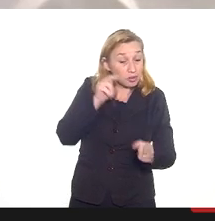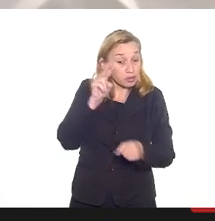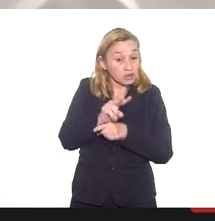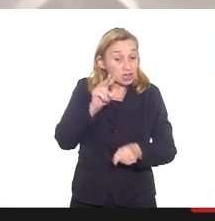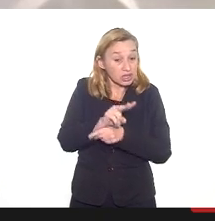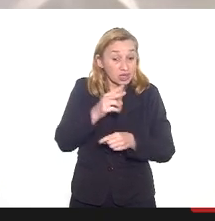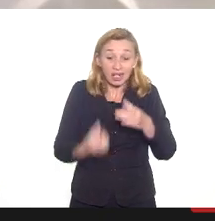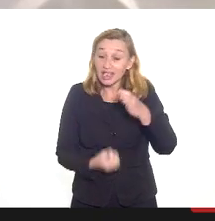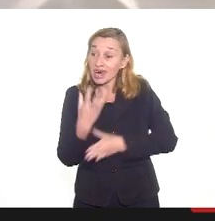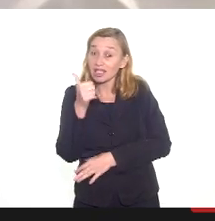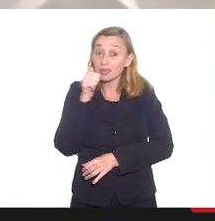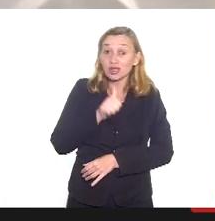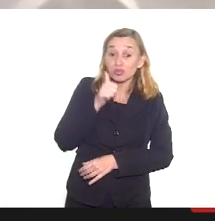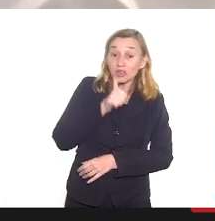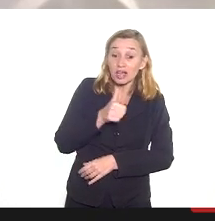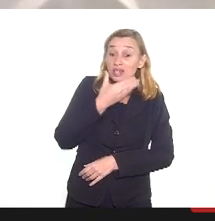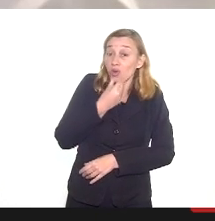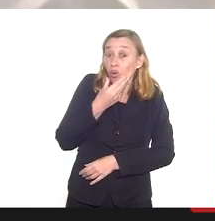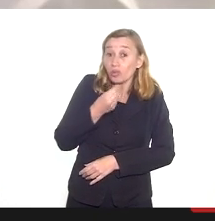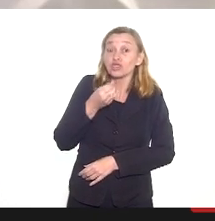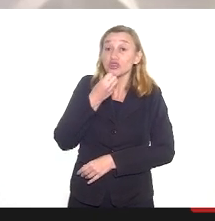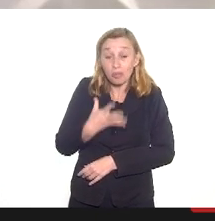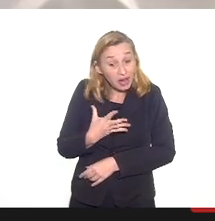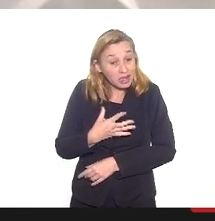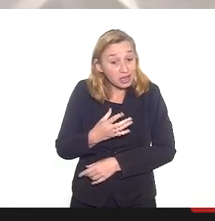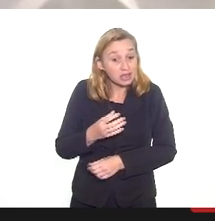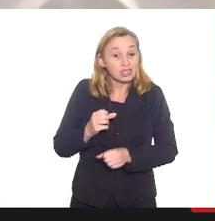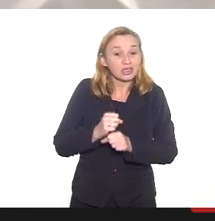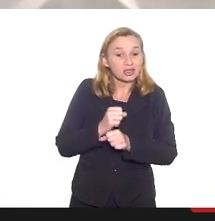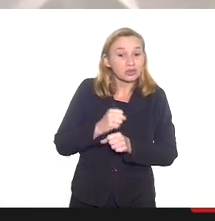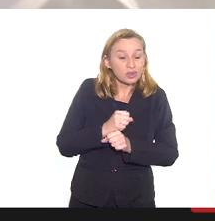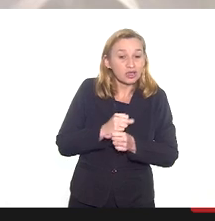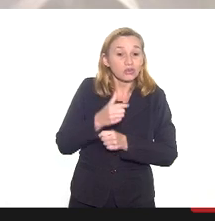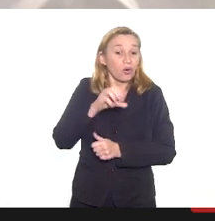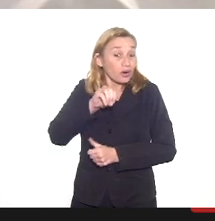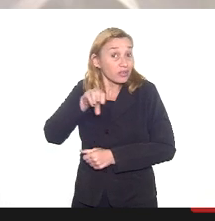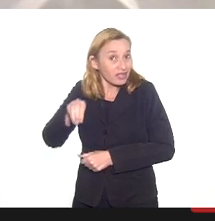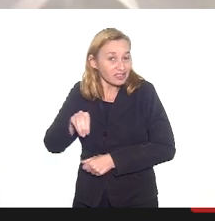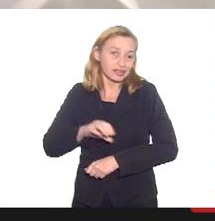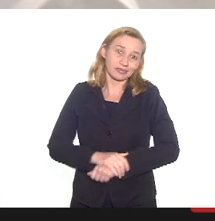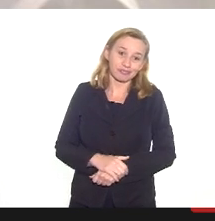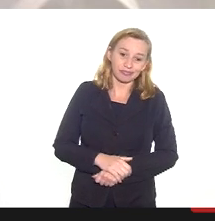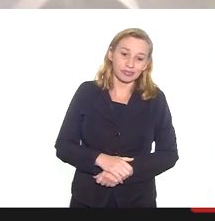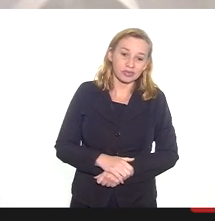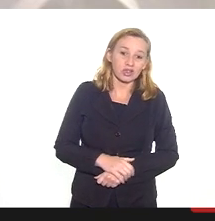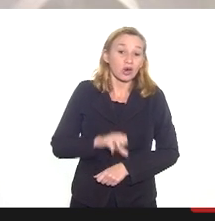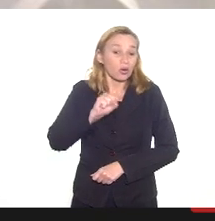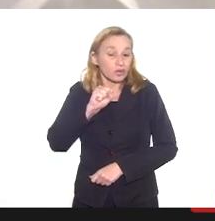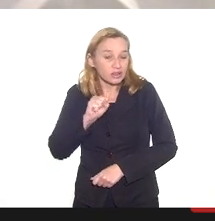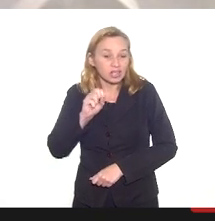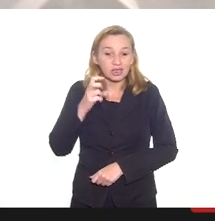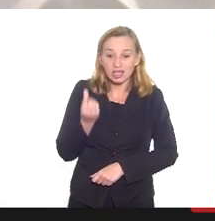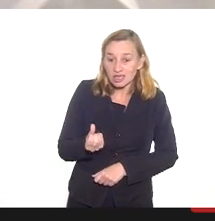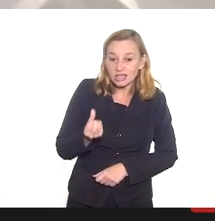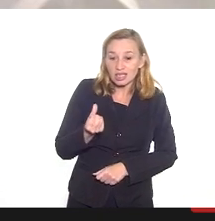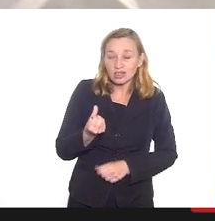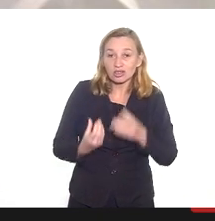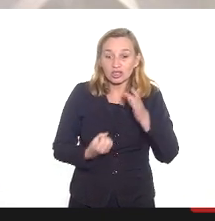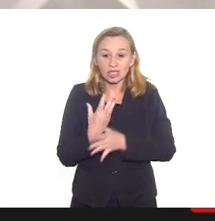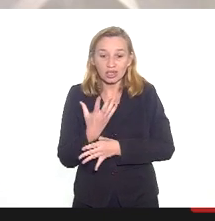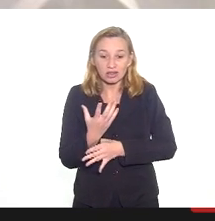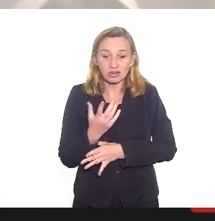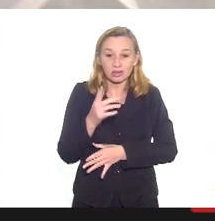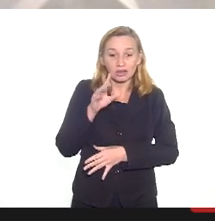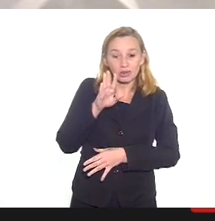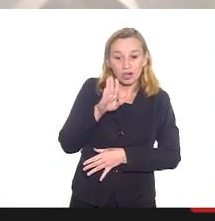pelas mulheres e pelos homens de bem desde a década de 80, quando em 86 nós fizemos o lobby do